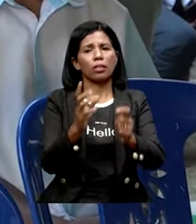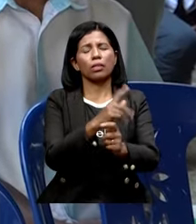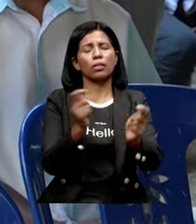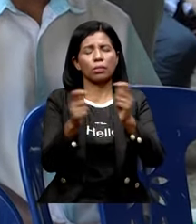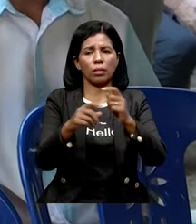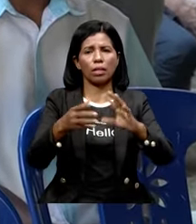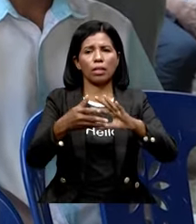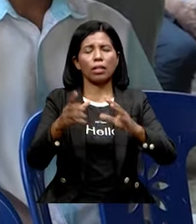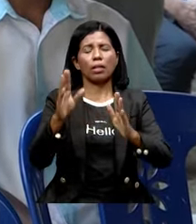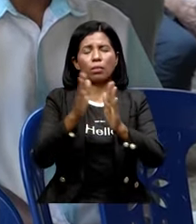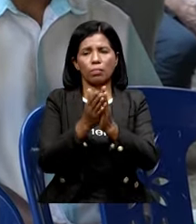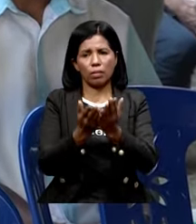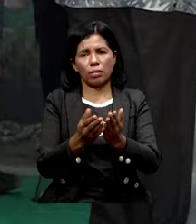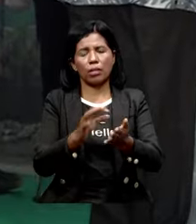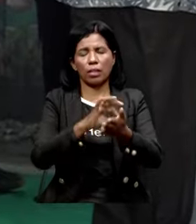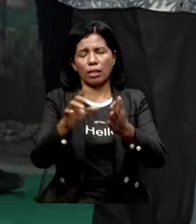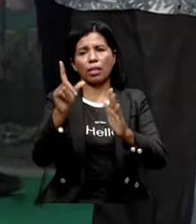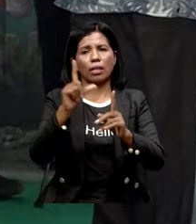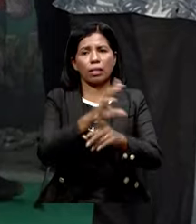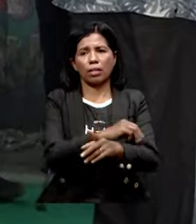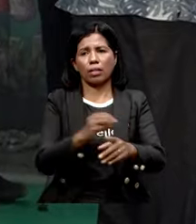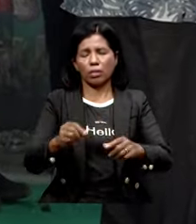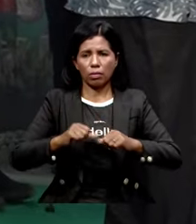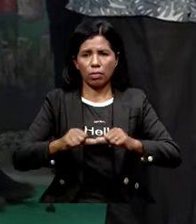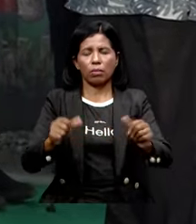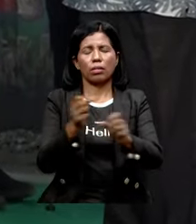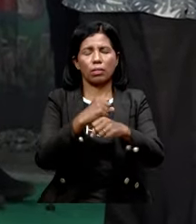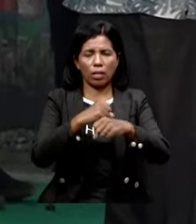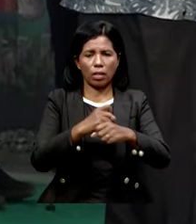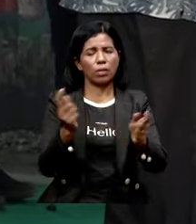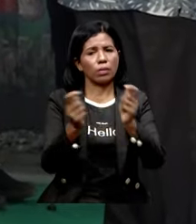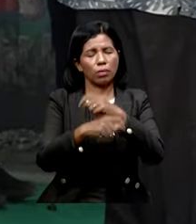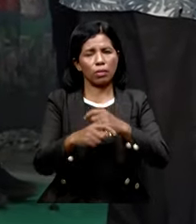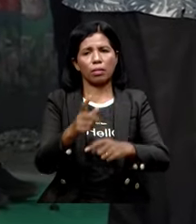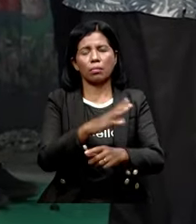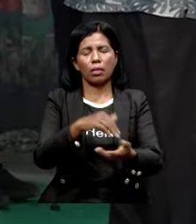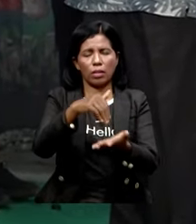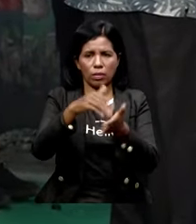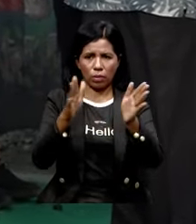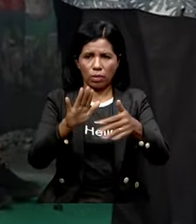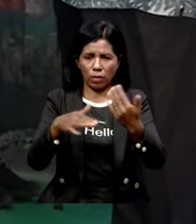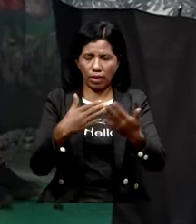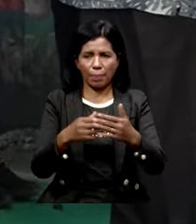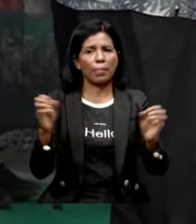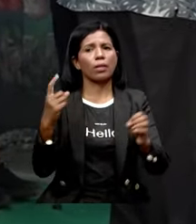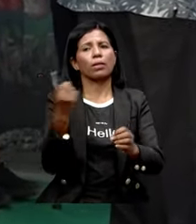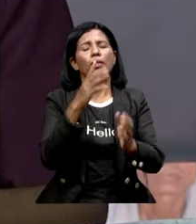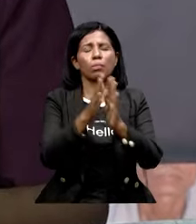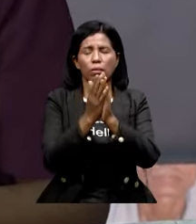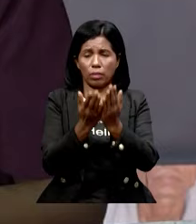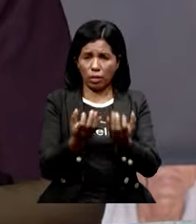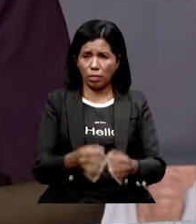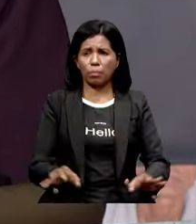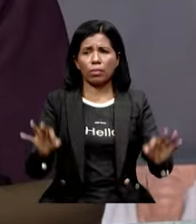querer tiona, mas bem se realiancelo, tu continua a tradução no nível e livros para estudantes Sira. E lá hoje é livro deito, mas bem